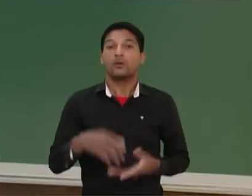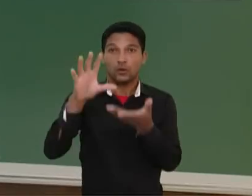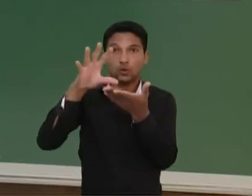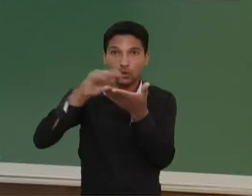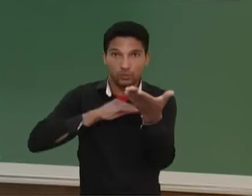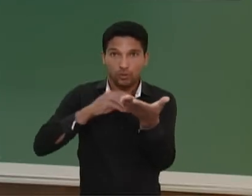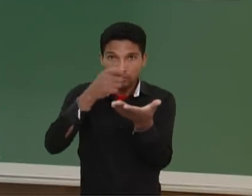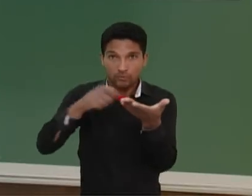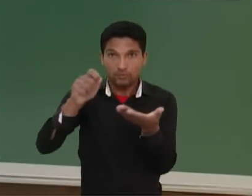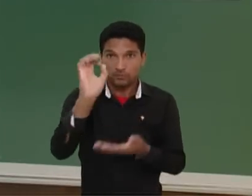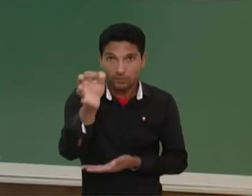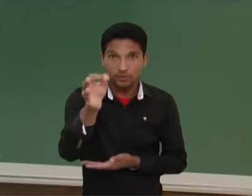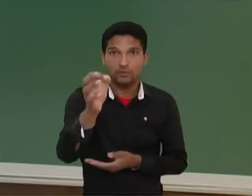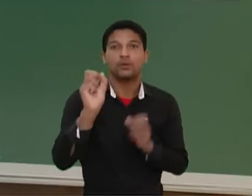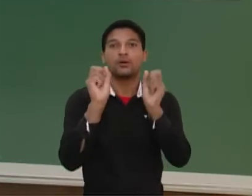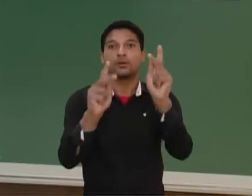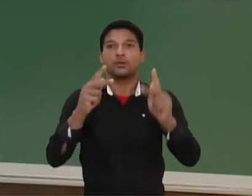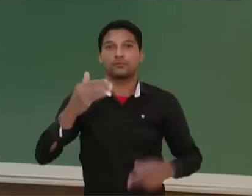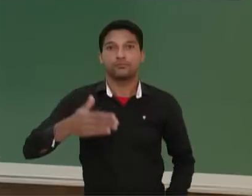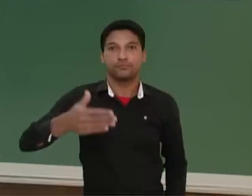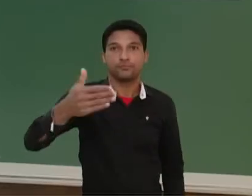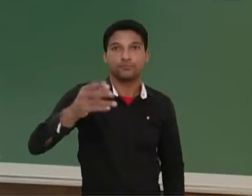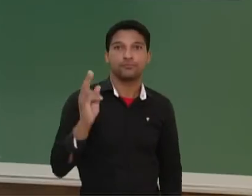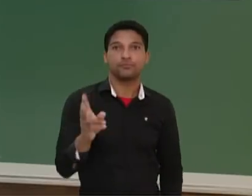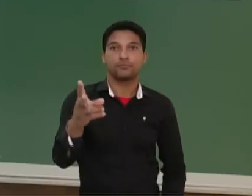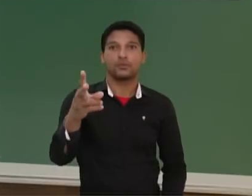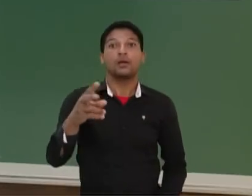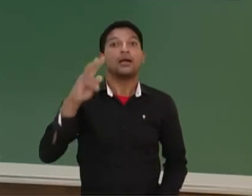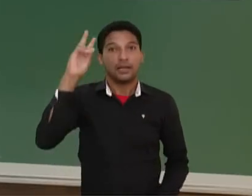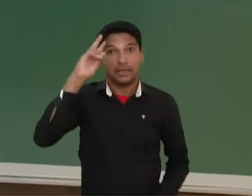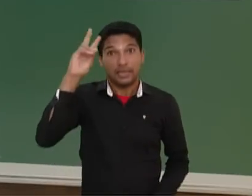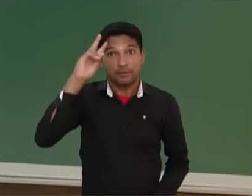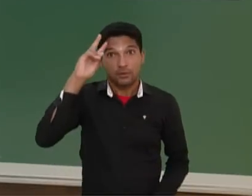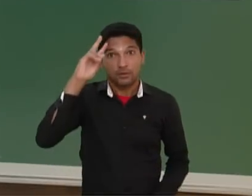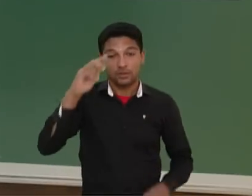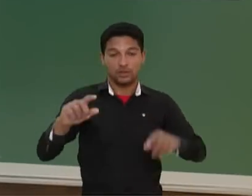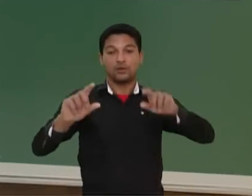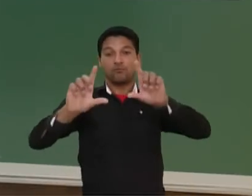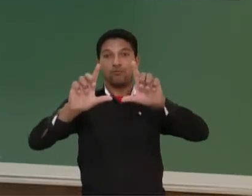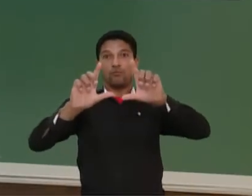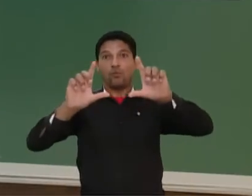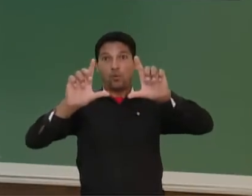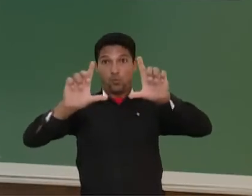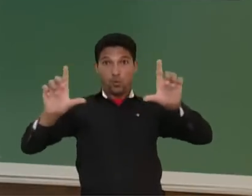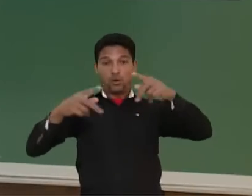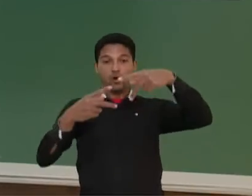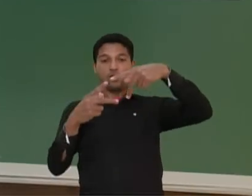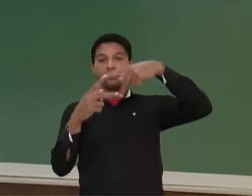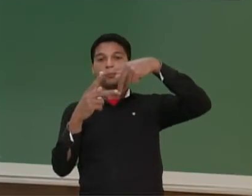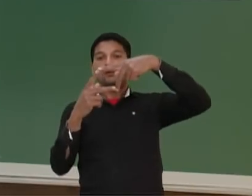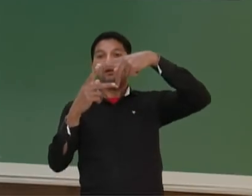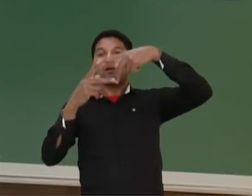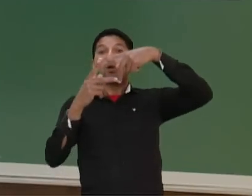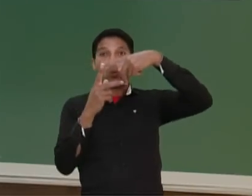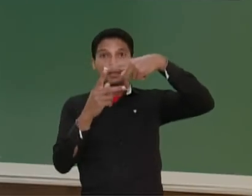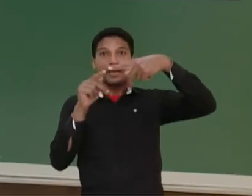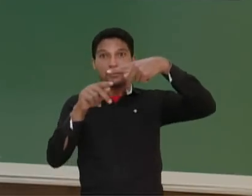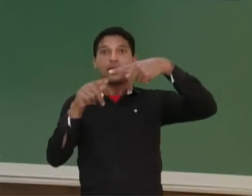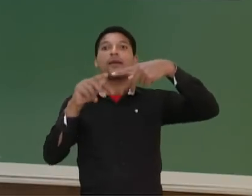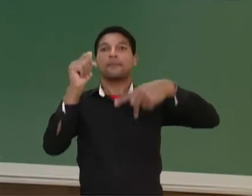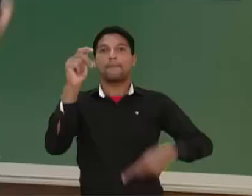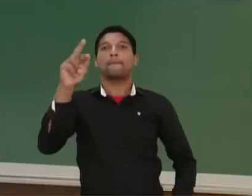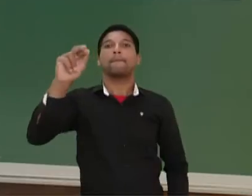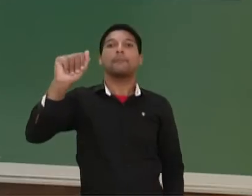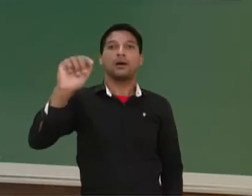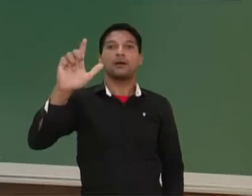Anotou direitinho? Vamos continuando então. Lembra? Retângulo é um paralelogramo, o quadrado é um paralelogramo e o quadrado pode